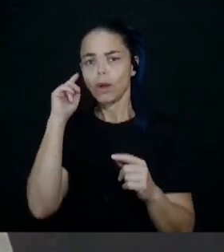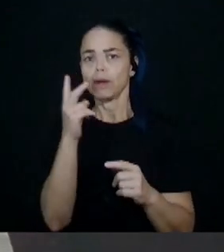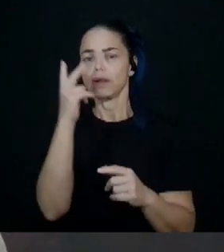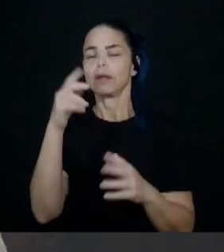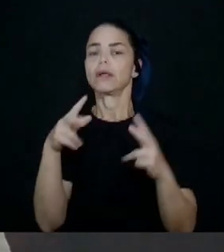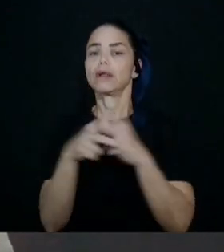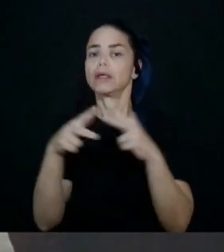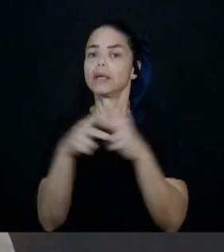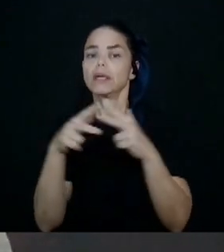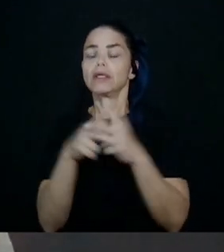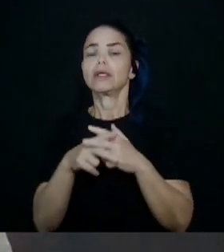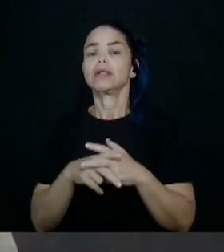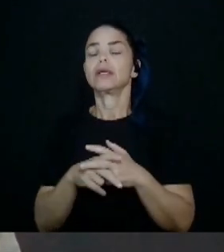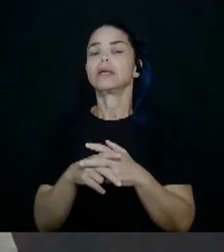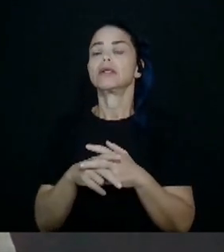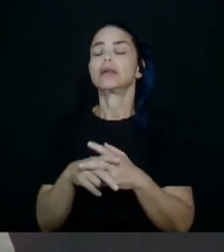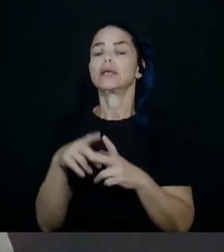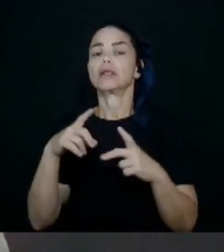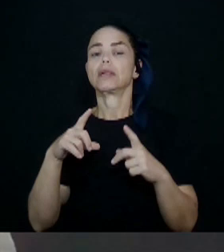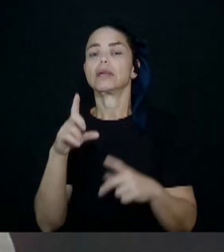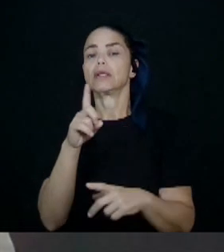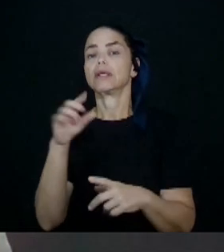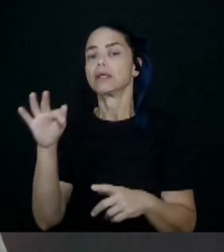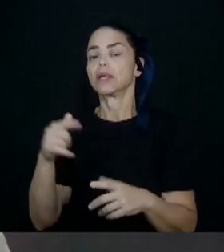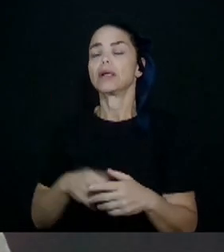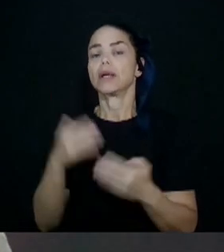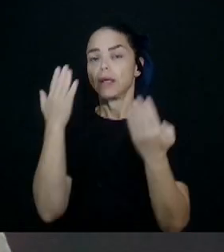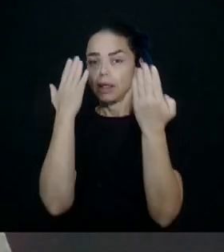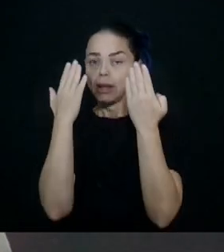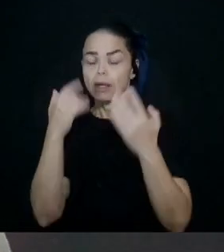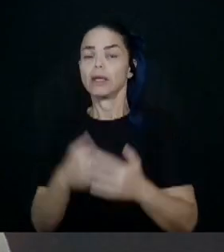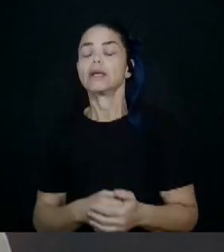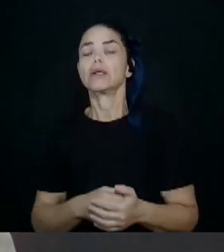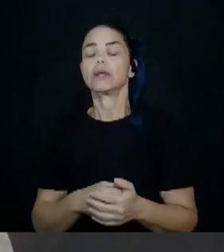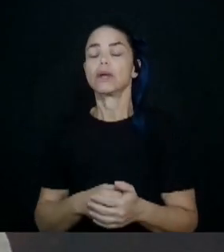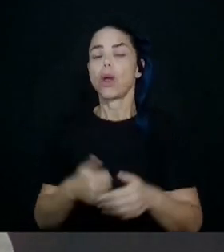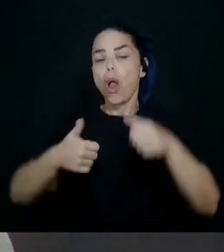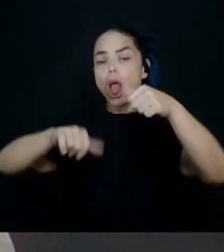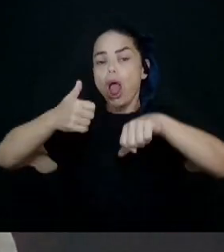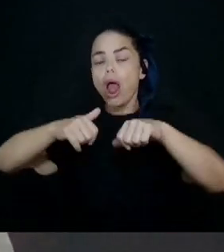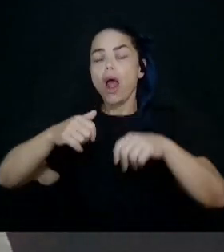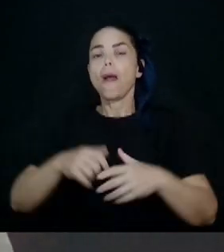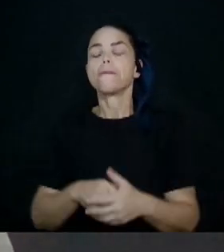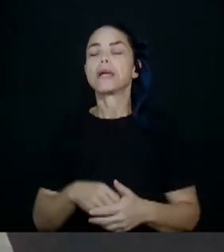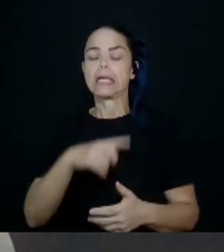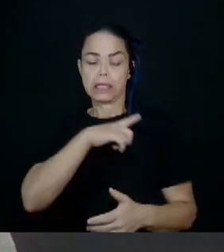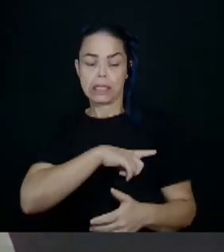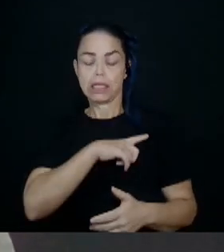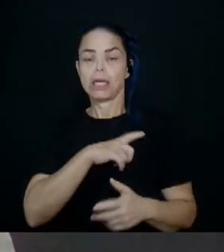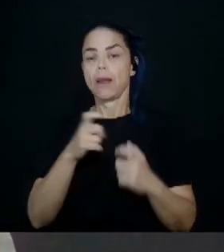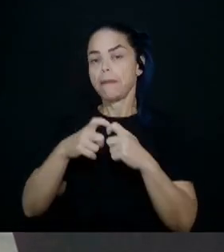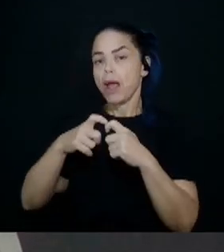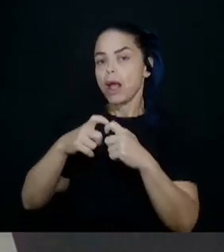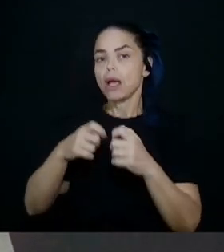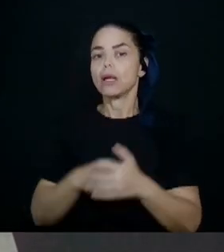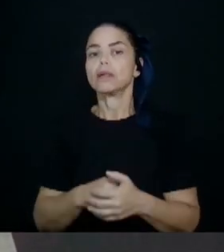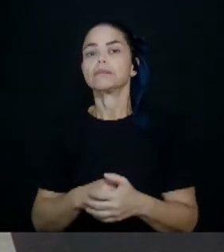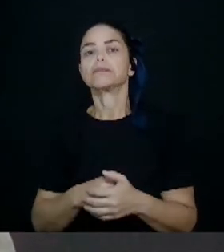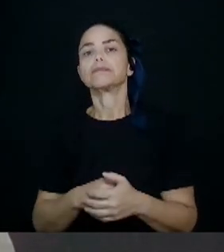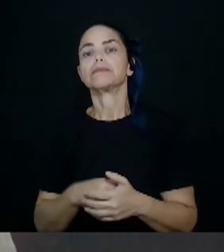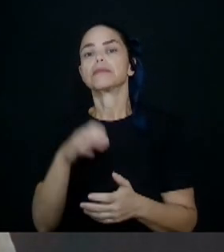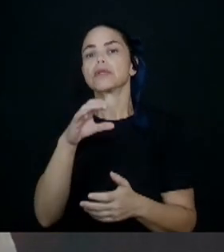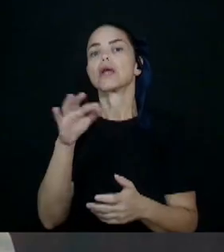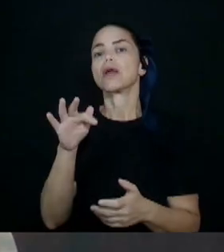estamos em Brasília brigando, psicólogos, peritos, médicos, CFCs, brigando todo